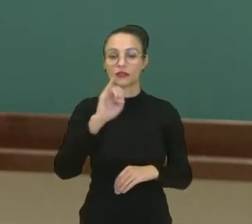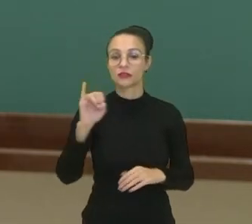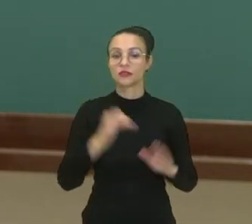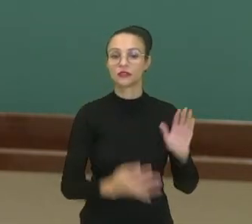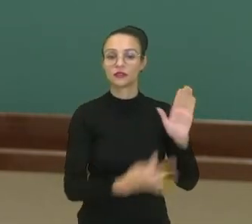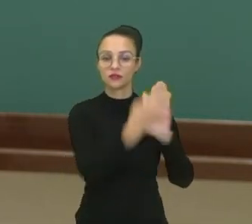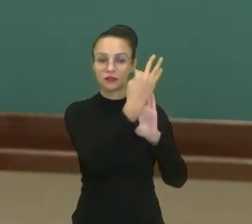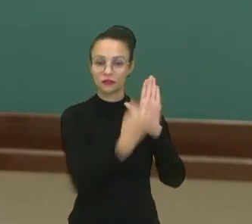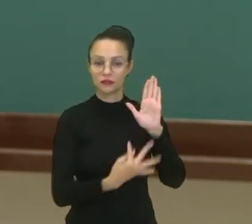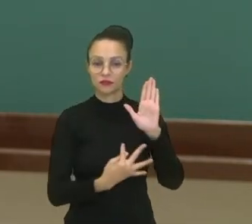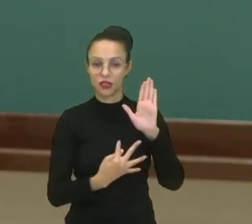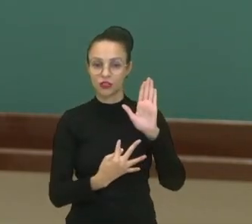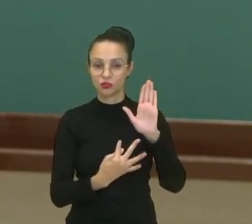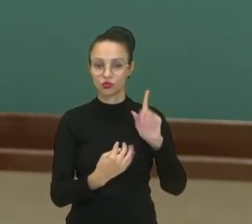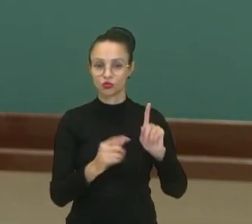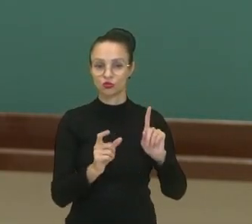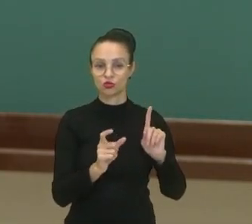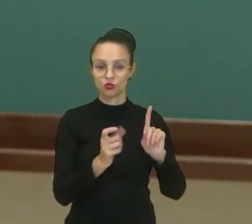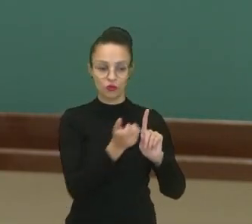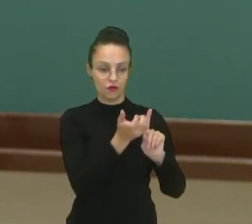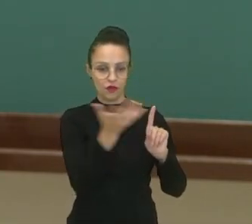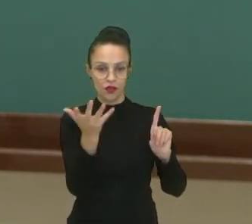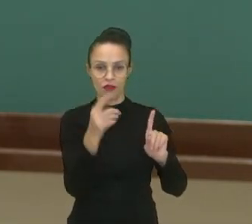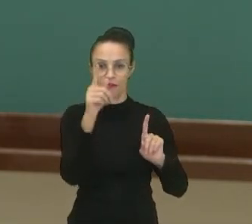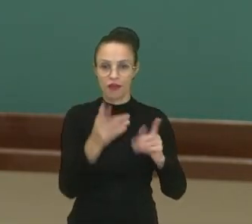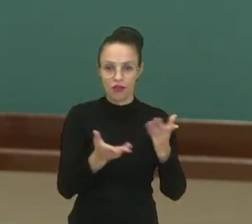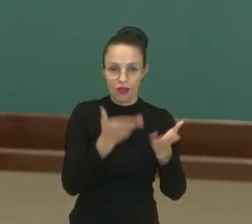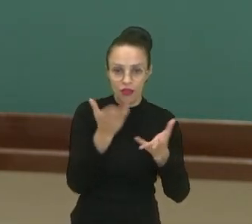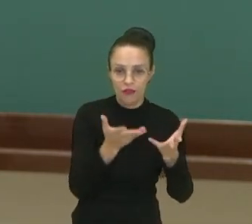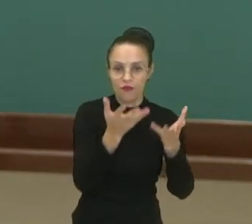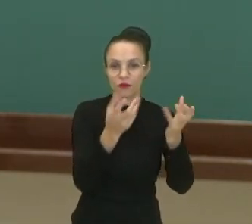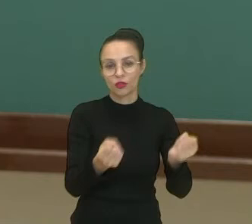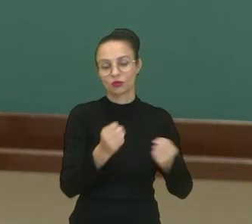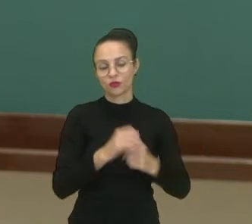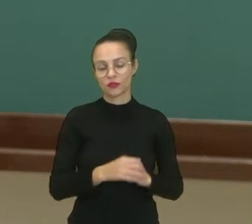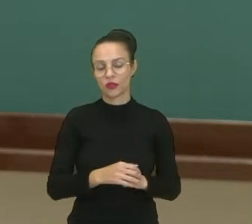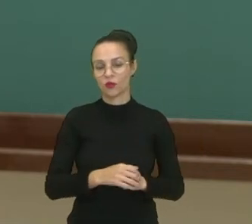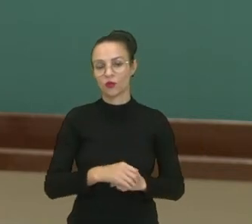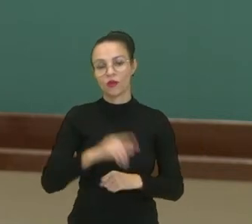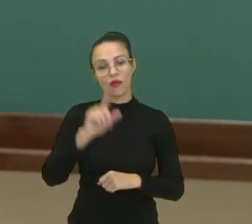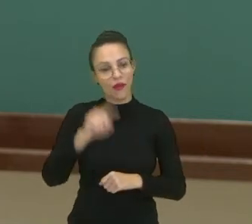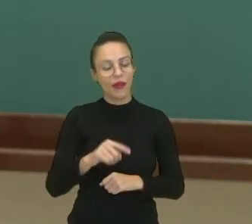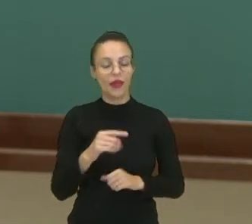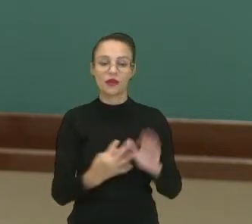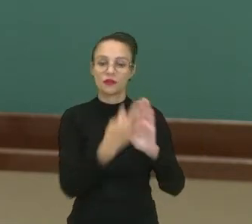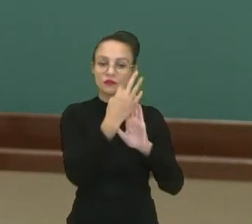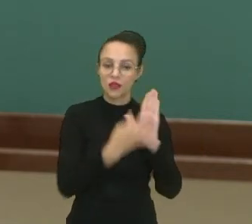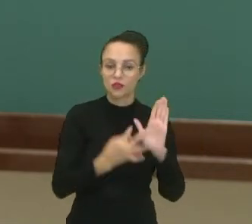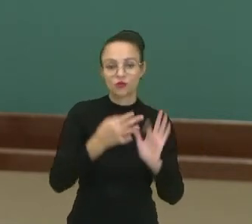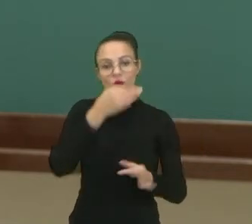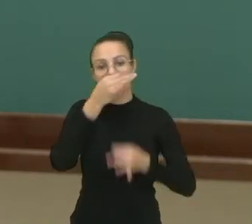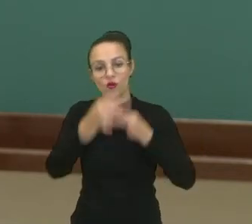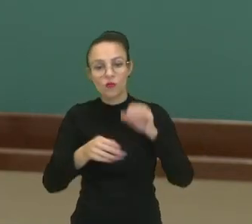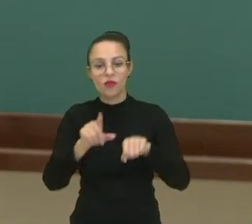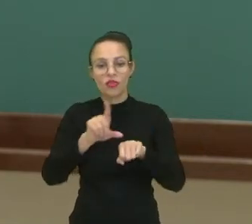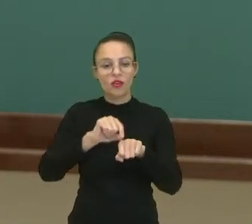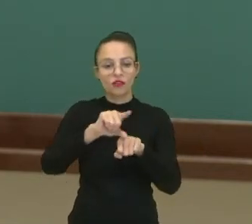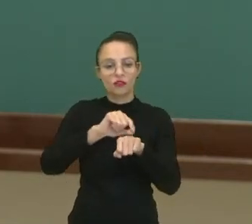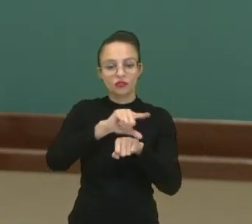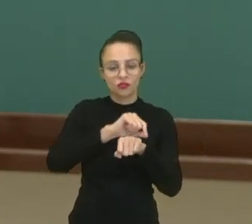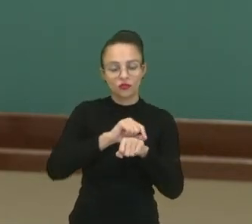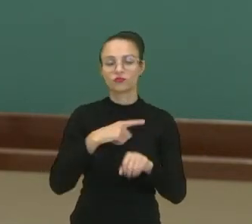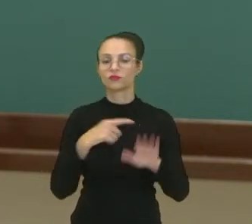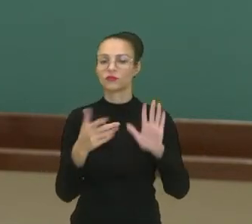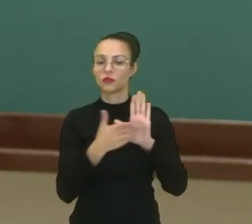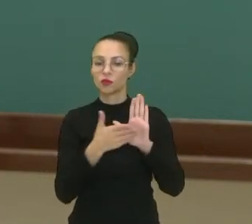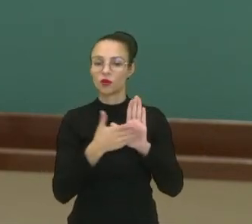texto não verbal é responsável pela persuasão, se ela não é um texto argumentativo, se ela tem proposta básica de